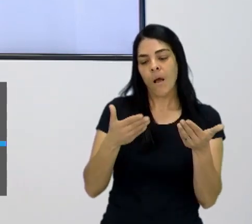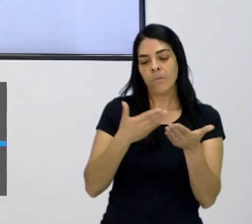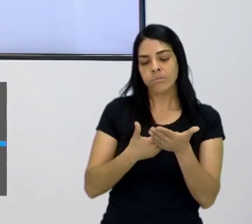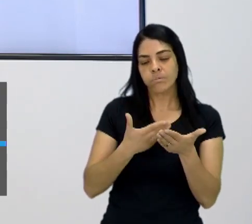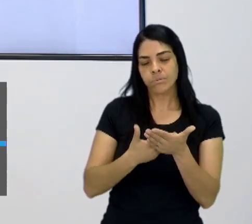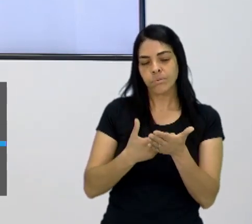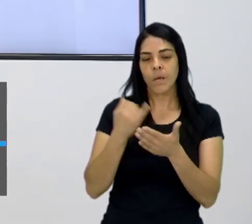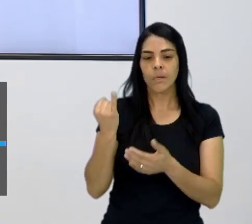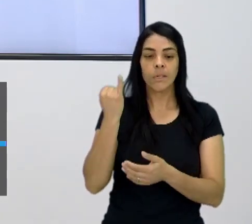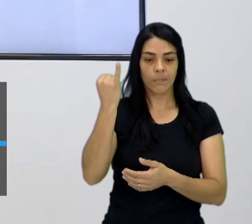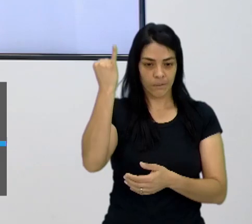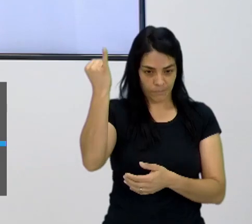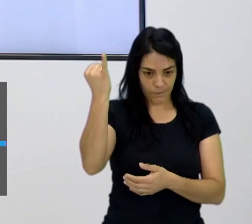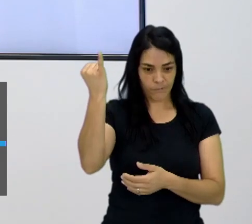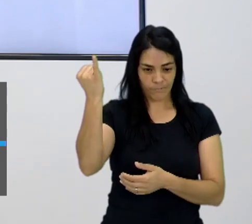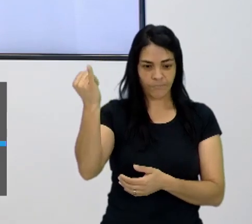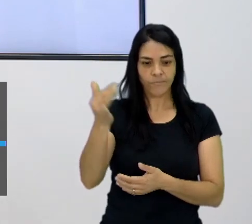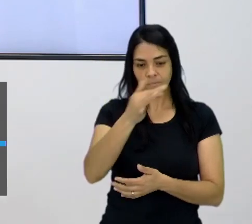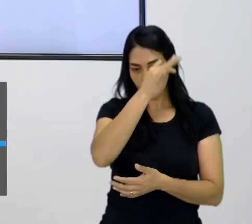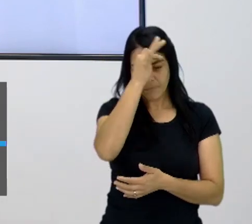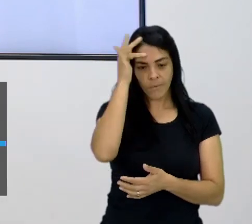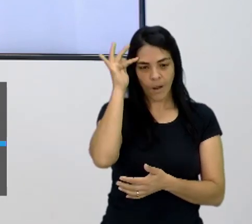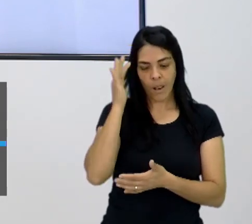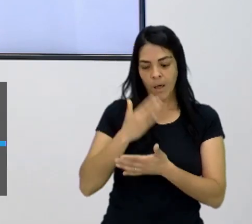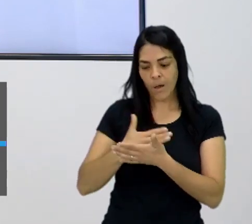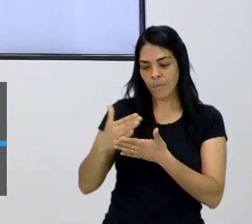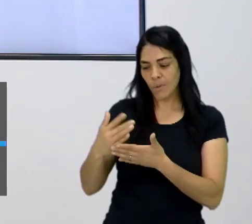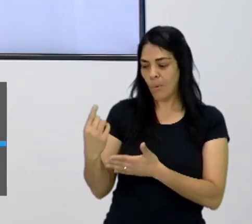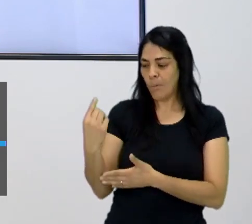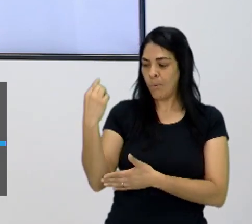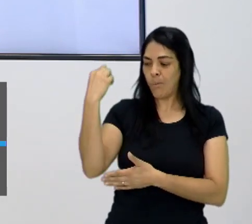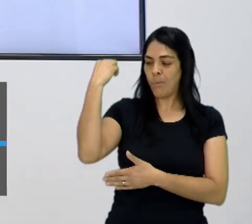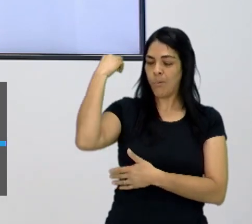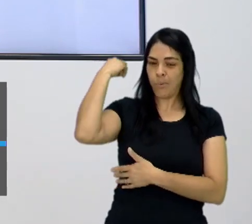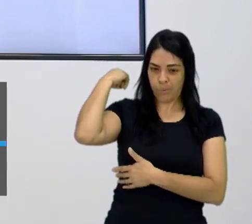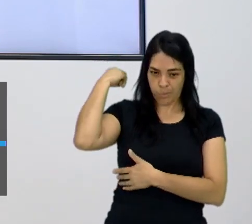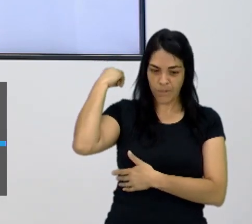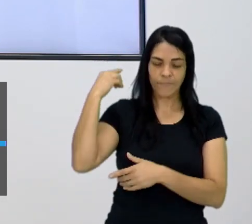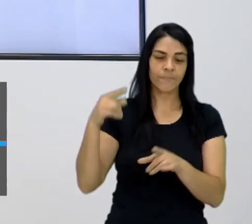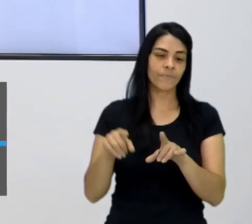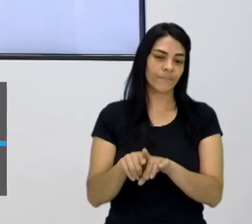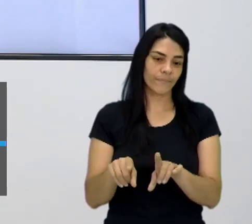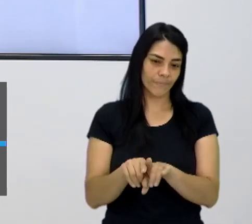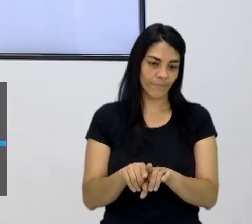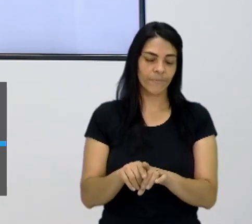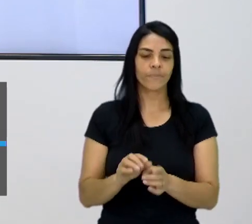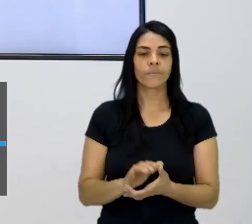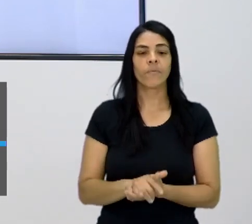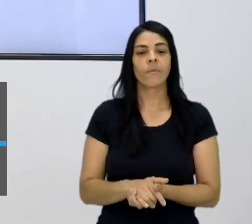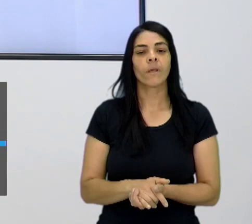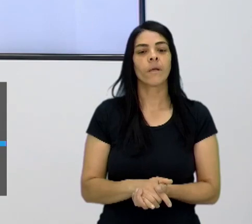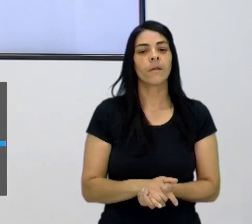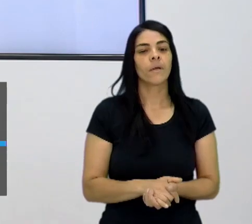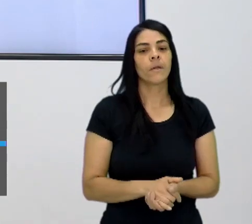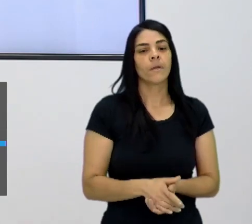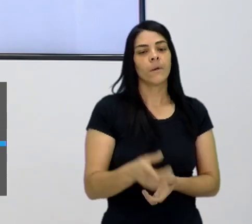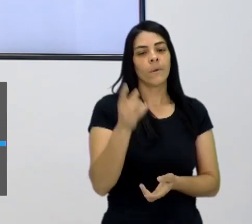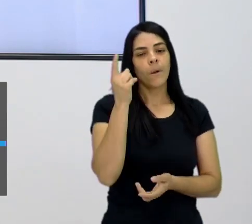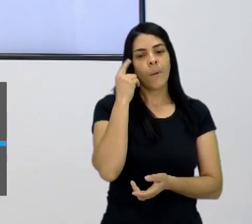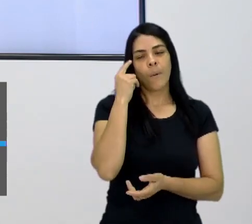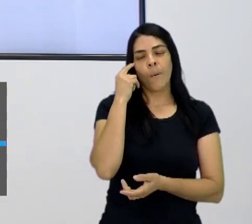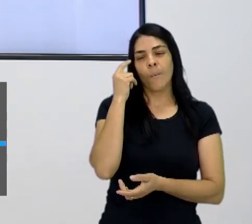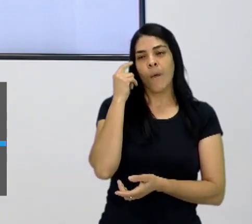Foi ele que começou com essa ideia de triângulos e depois o Pitágoras também deu segmento, tá bom? Então, vamos pensar na